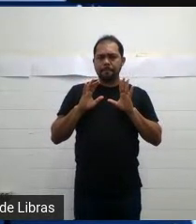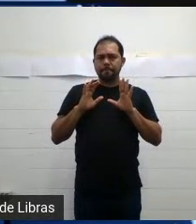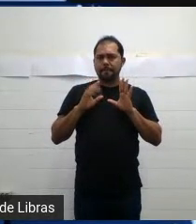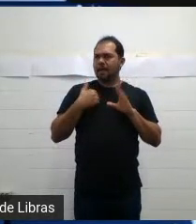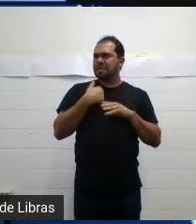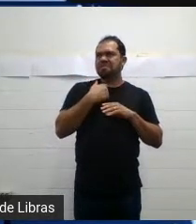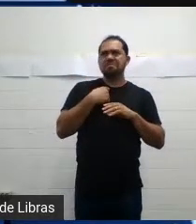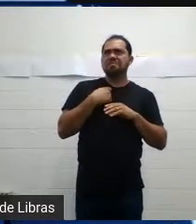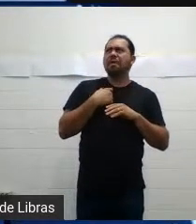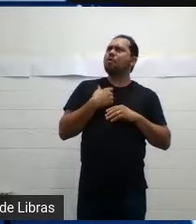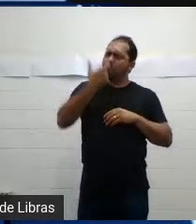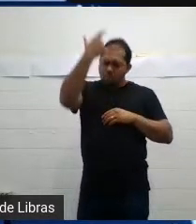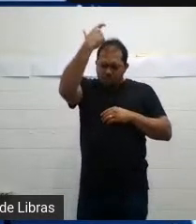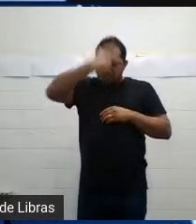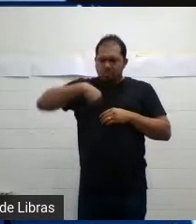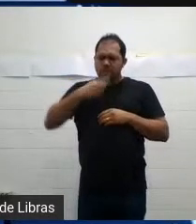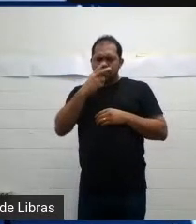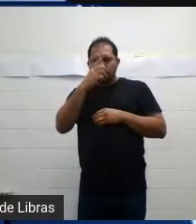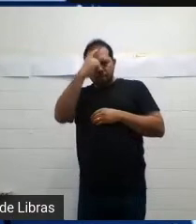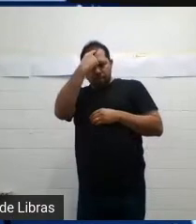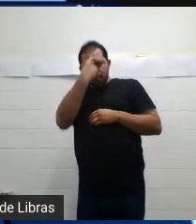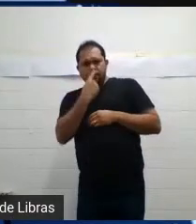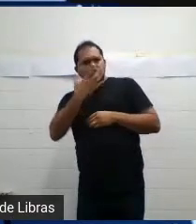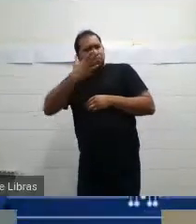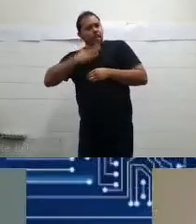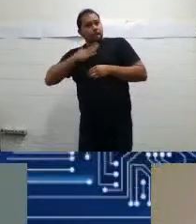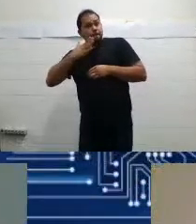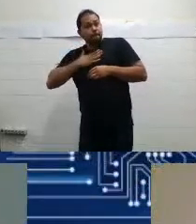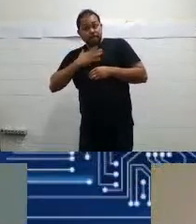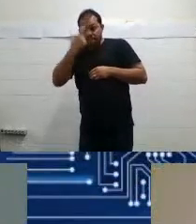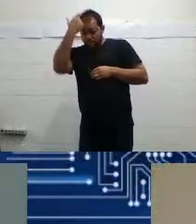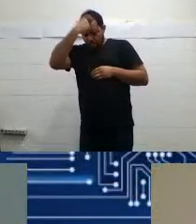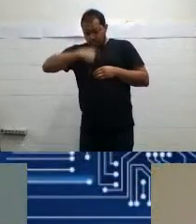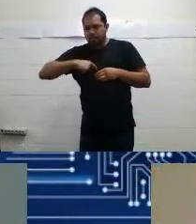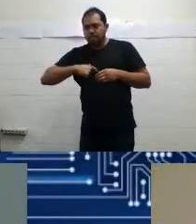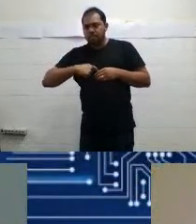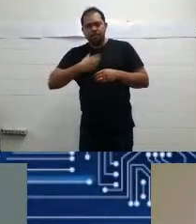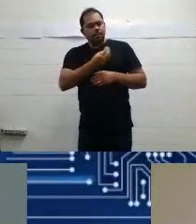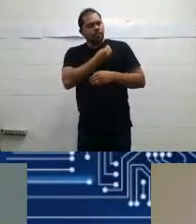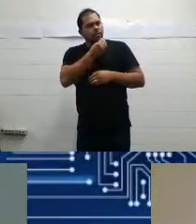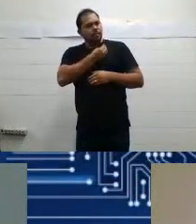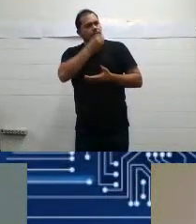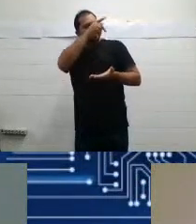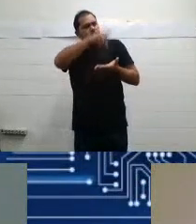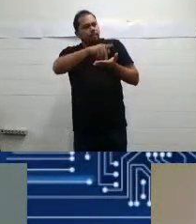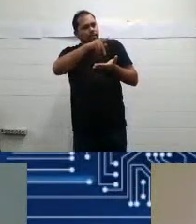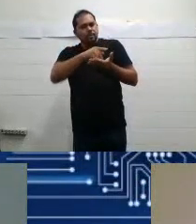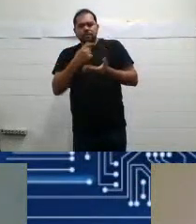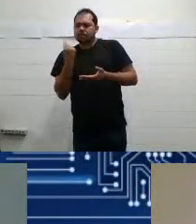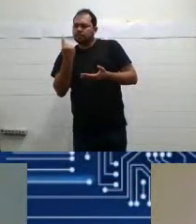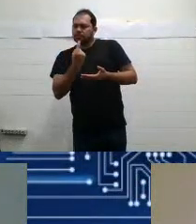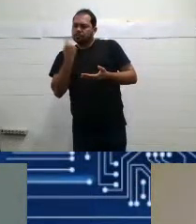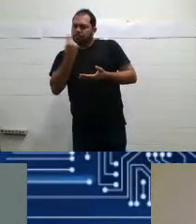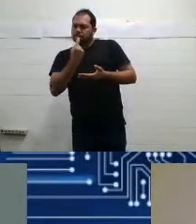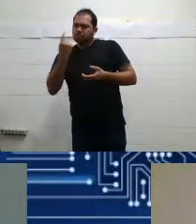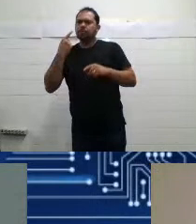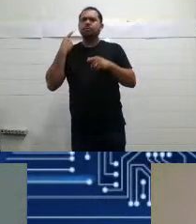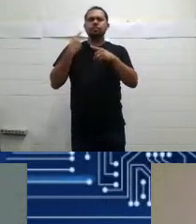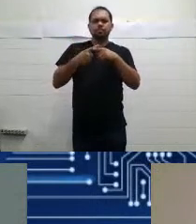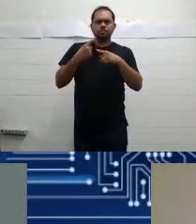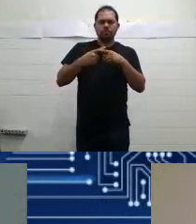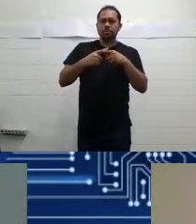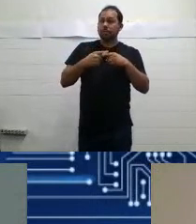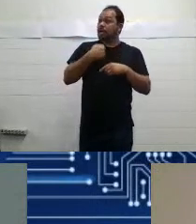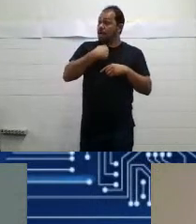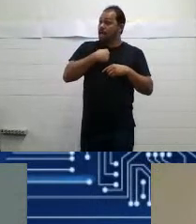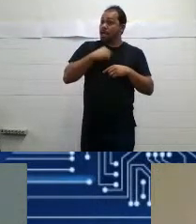objeção em dizer isso. Ela sempre respondia, sem rodeios, que ela pintava ela mesma, né, sozinha, porque ela era, de fato, o assunto que ela